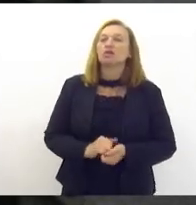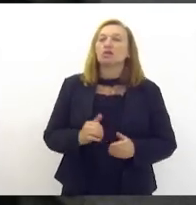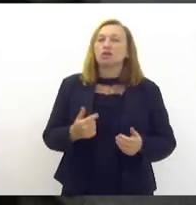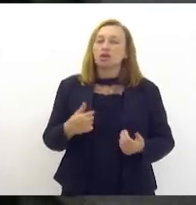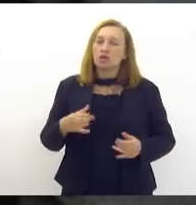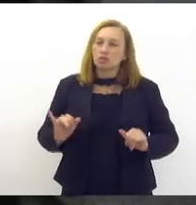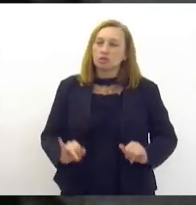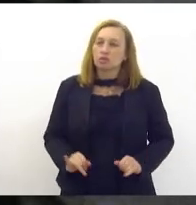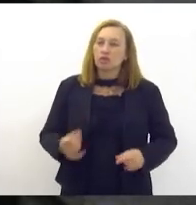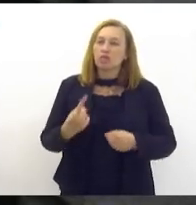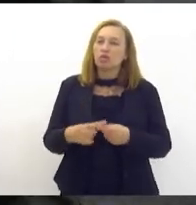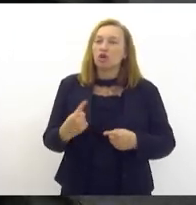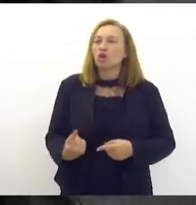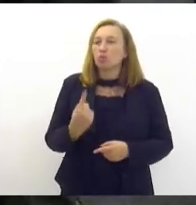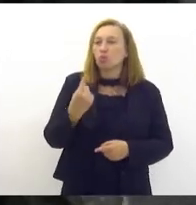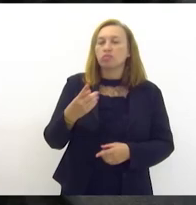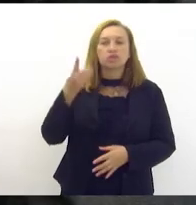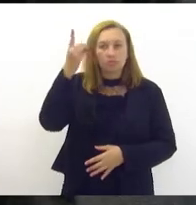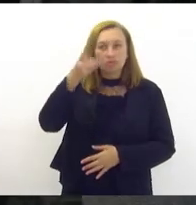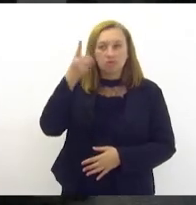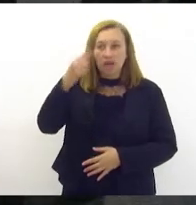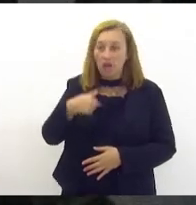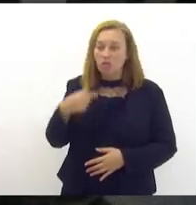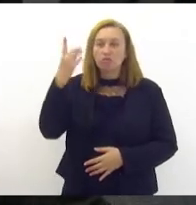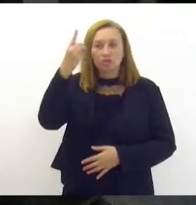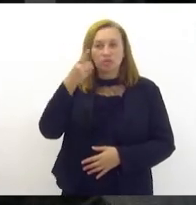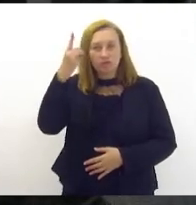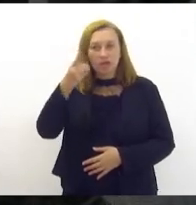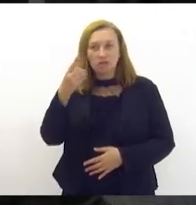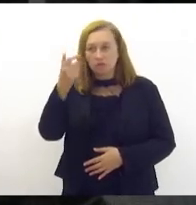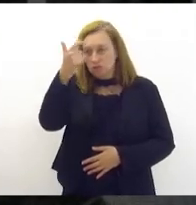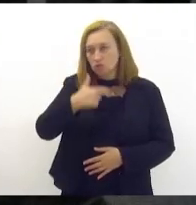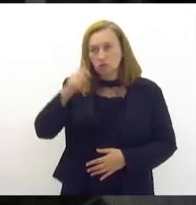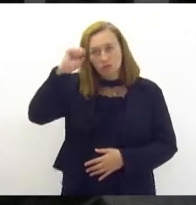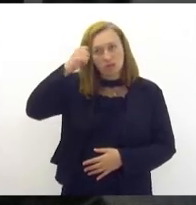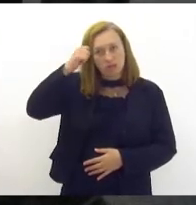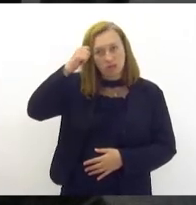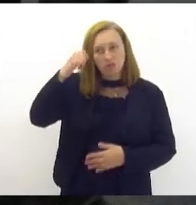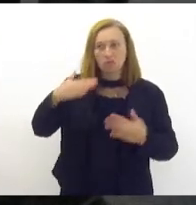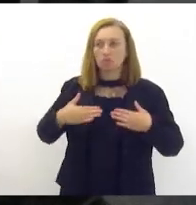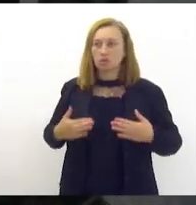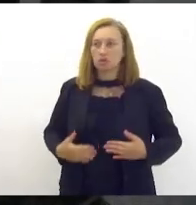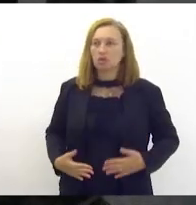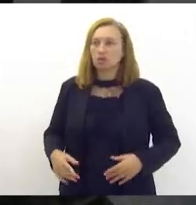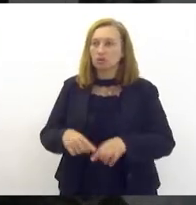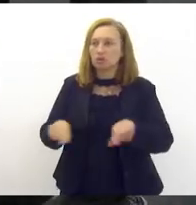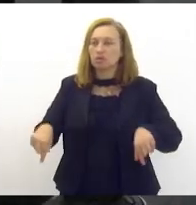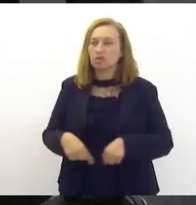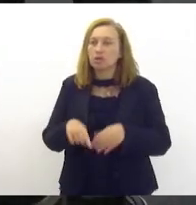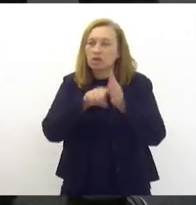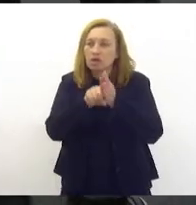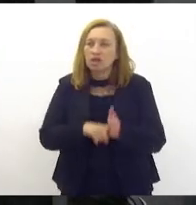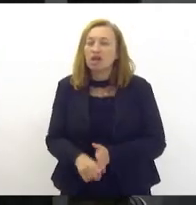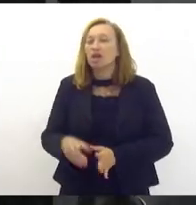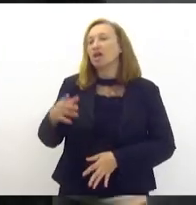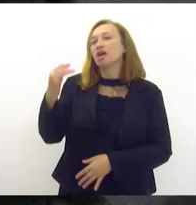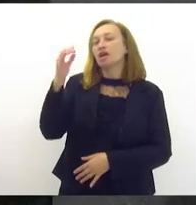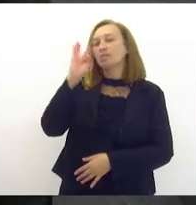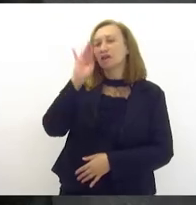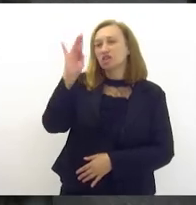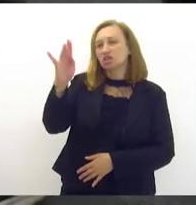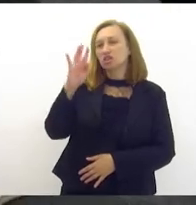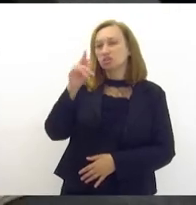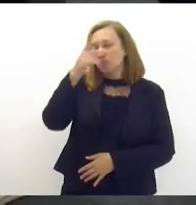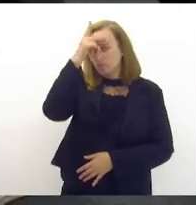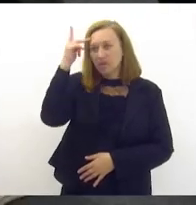sofri, porque um parlamentar, se eu que sou parlamentar, sou negro, tive que passar por aquele constrangimento, imagine o cidadão comum, o cidadão que